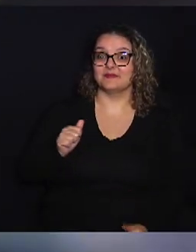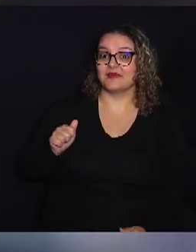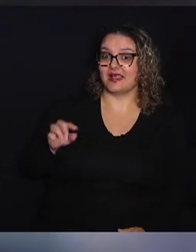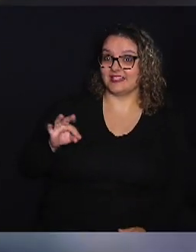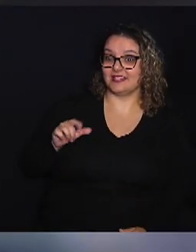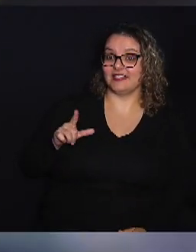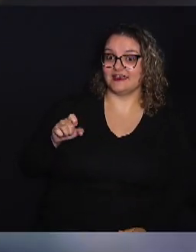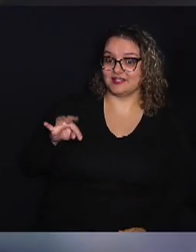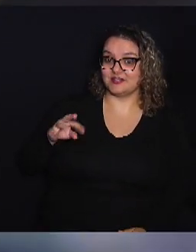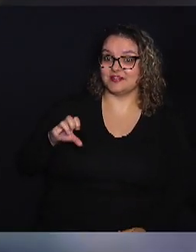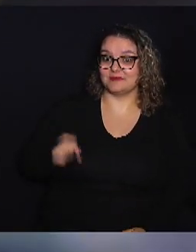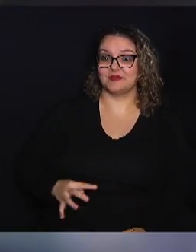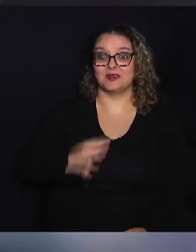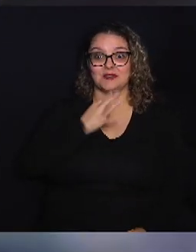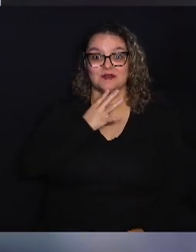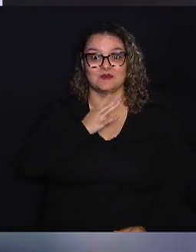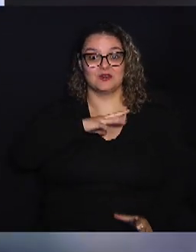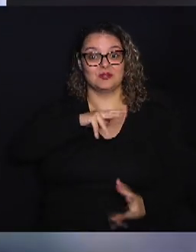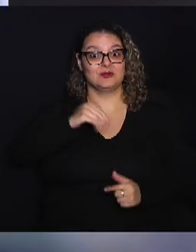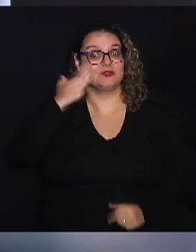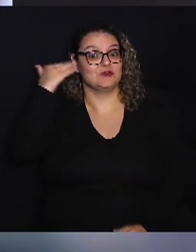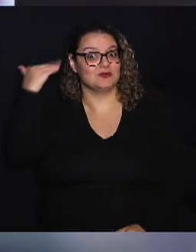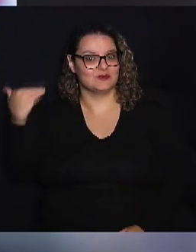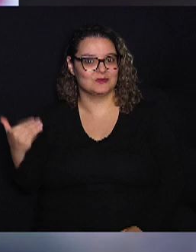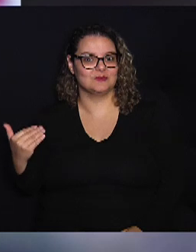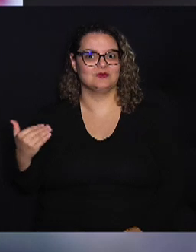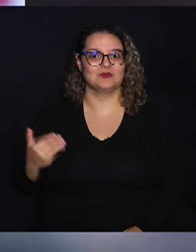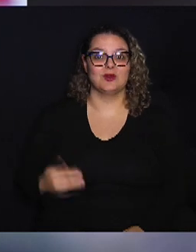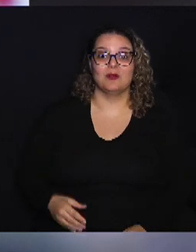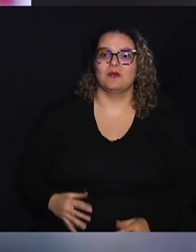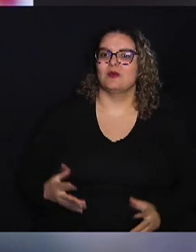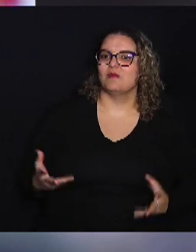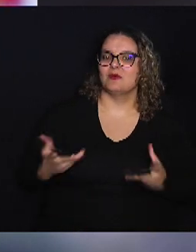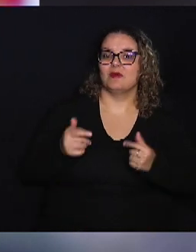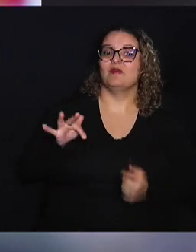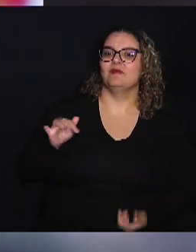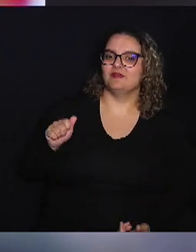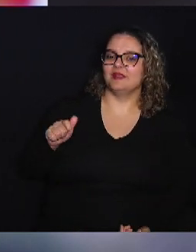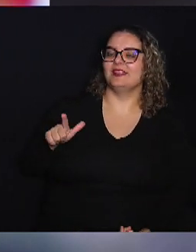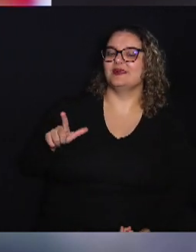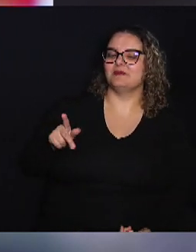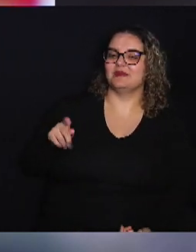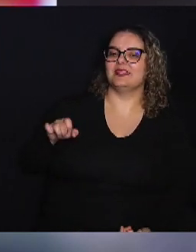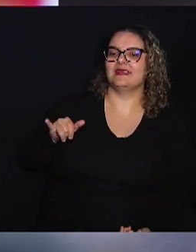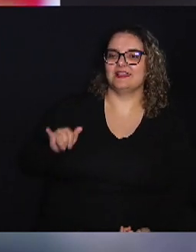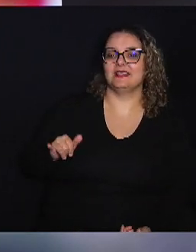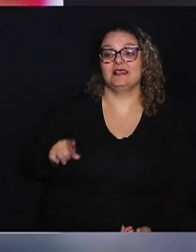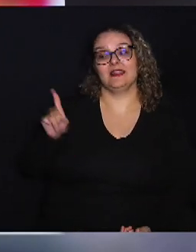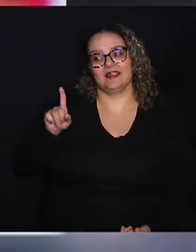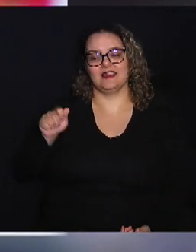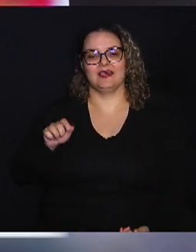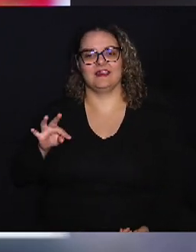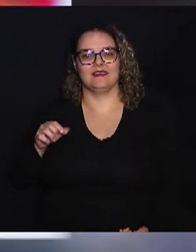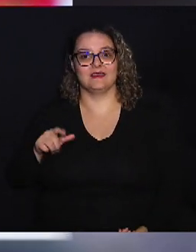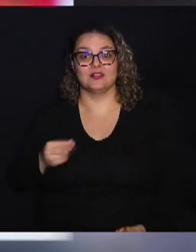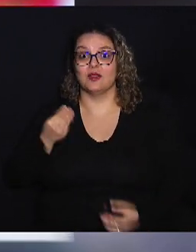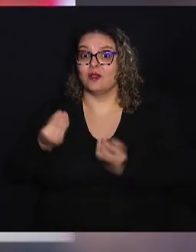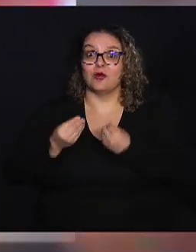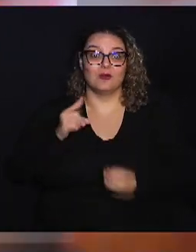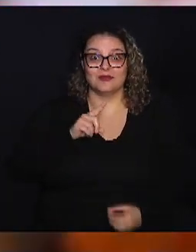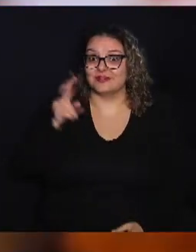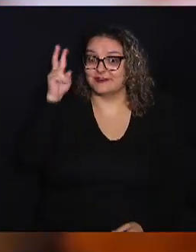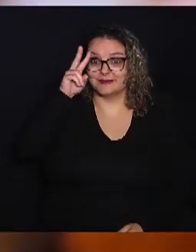ficou conhecido mundialmente por seu fantástico fair play nos Jogos de Atenas. Como não lembrar daquela